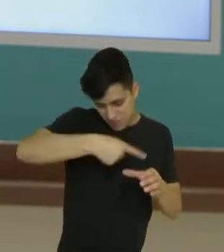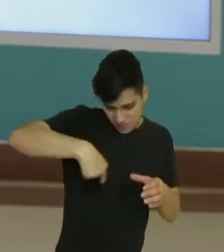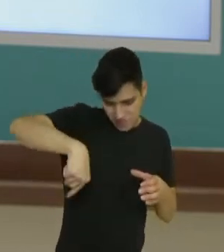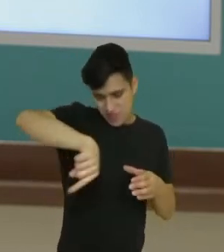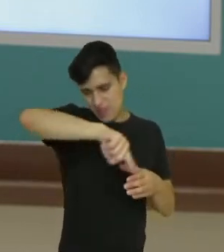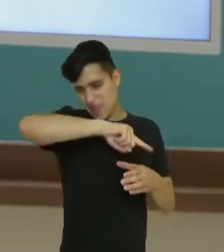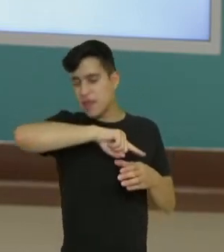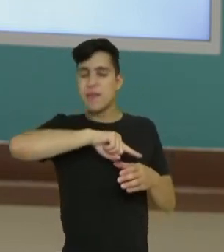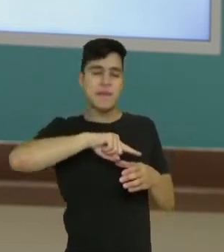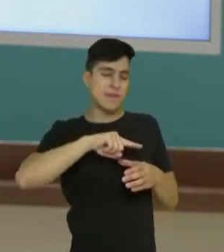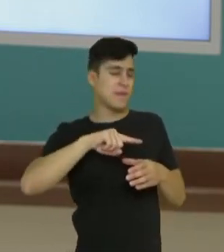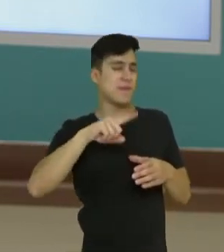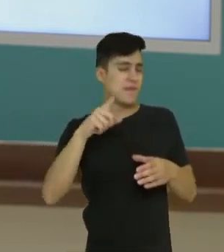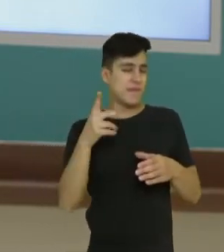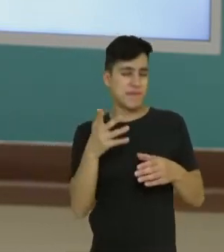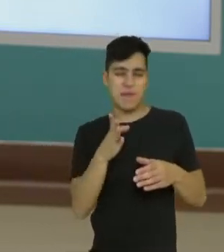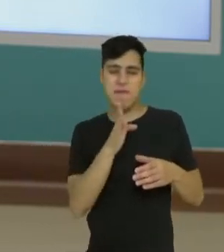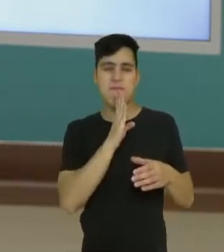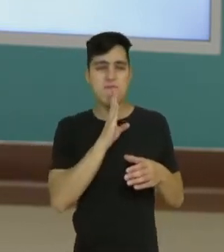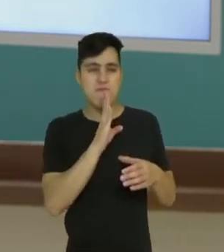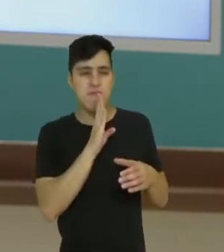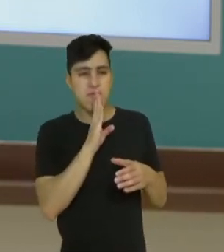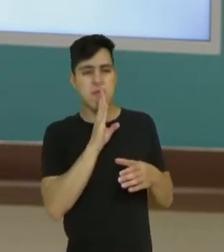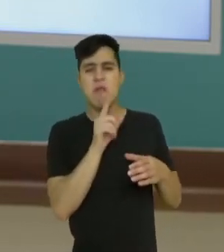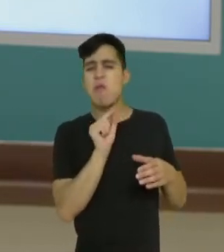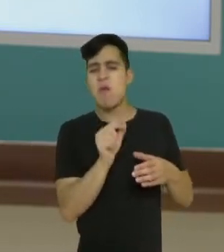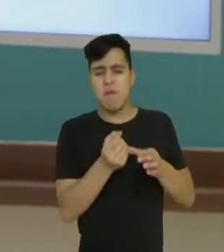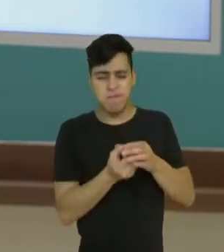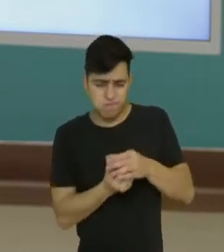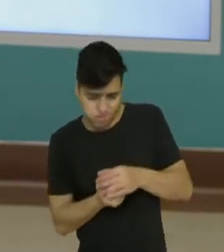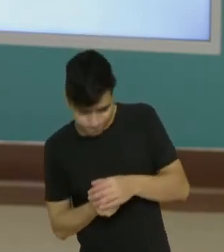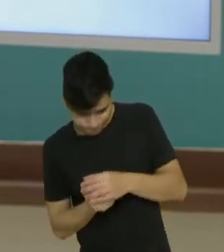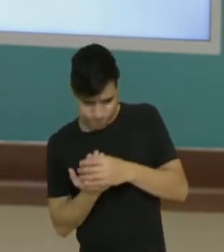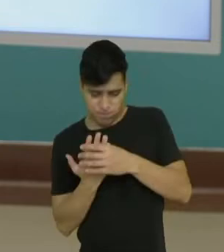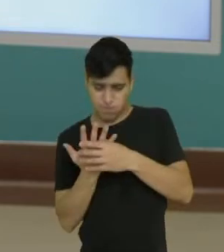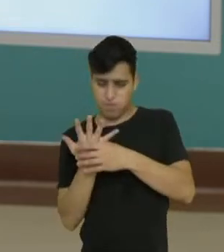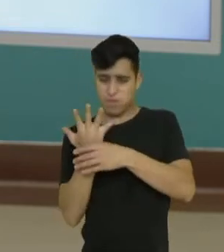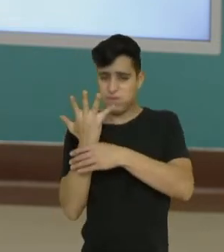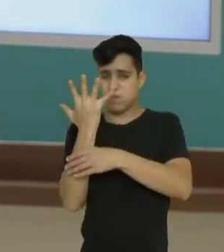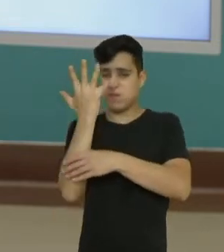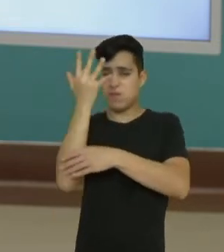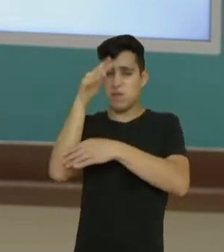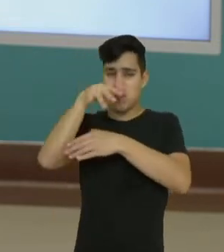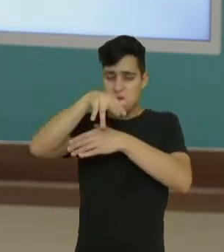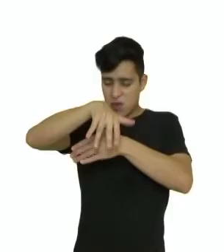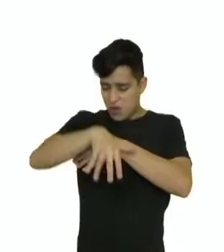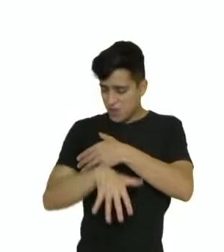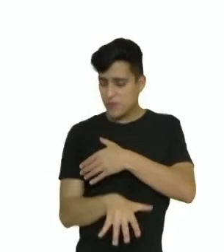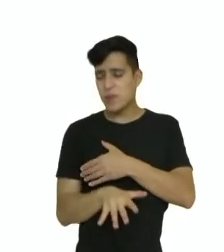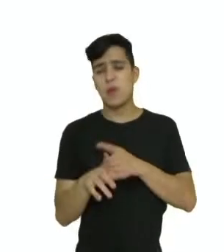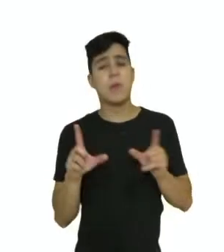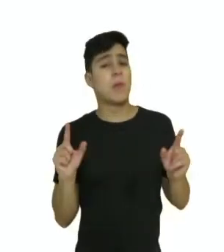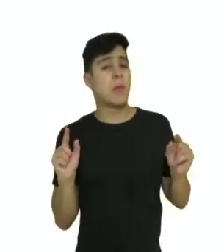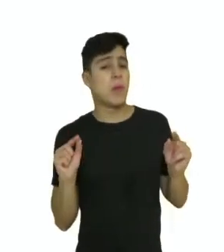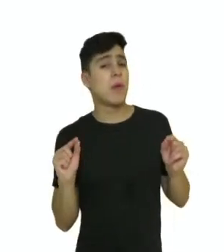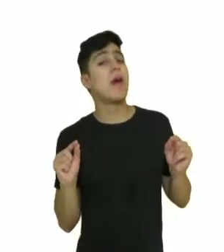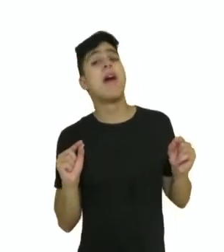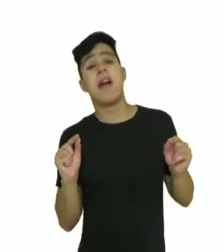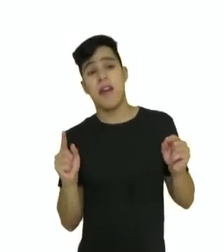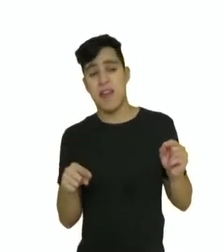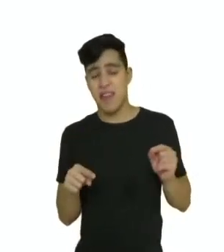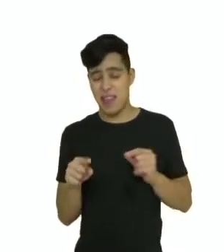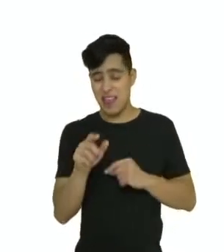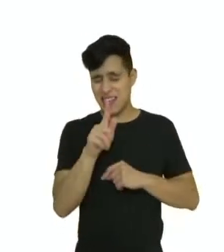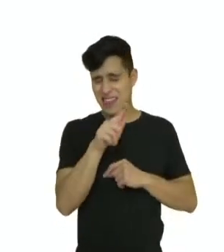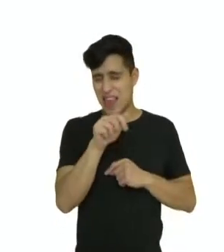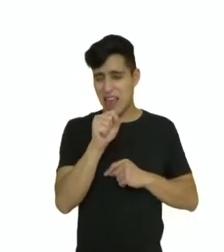do vulcão e ele está expelindo, neste momento que a foto foi retirada, bastante fumaça,